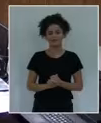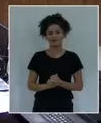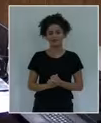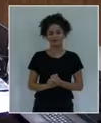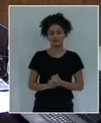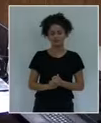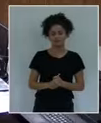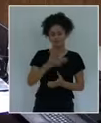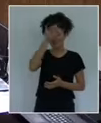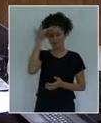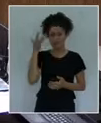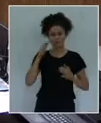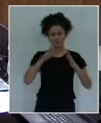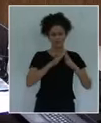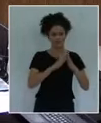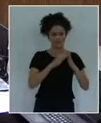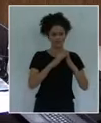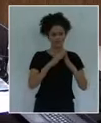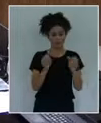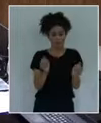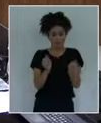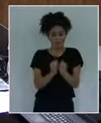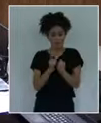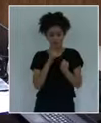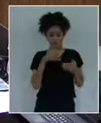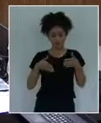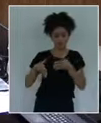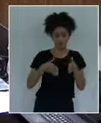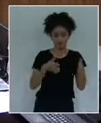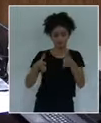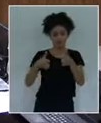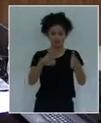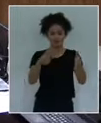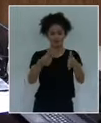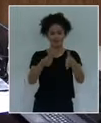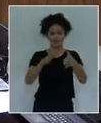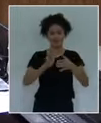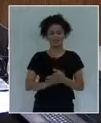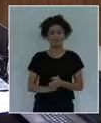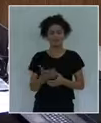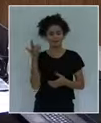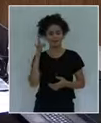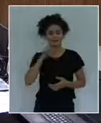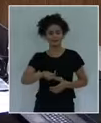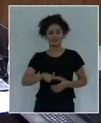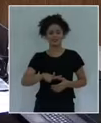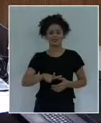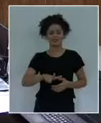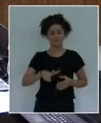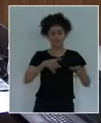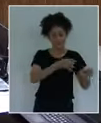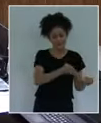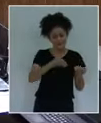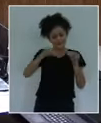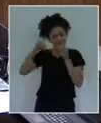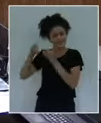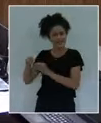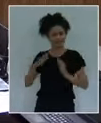população ribeirinha tiraram seus pertences, se precaveram. Então, assim, graças a Deus, ela não veio com tanta população, né,